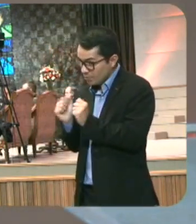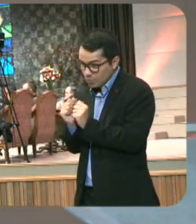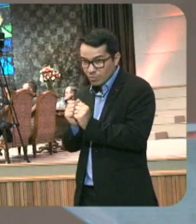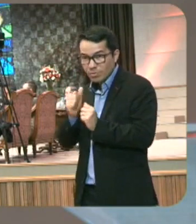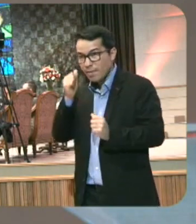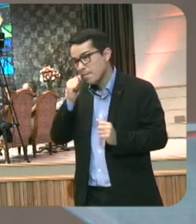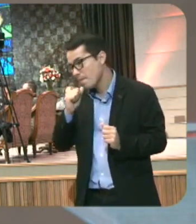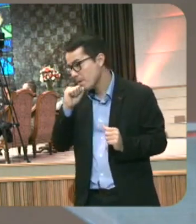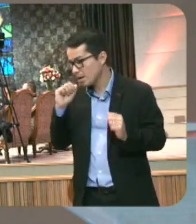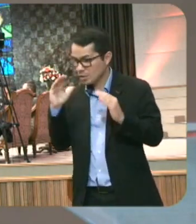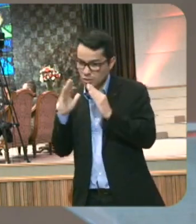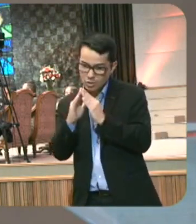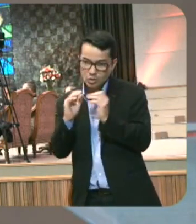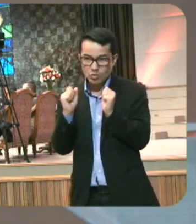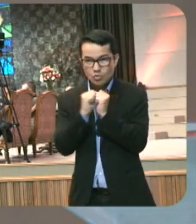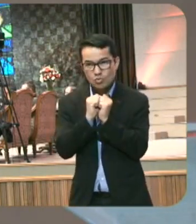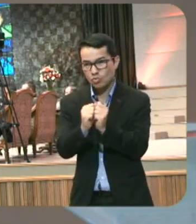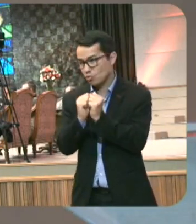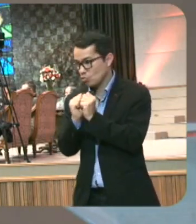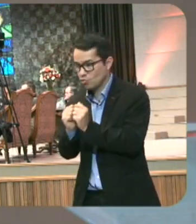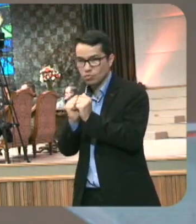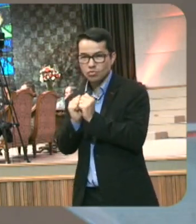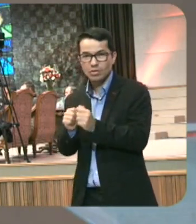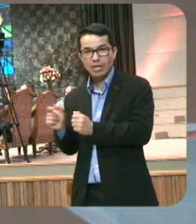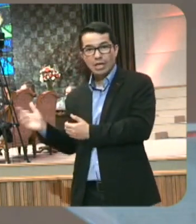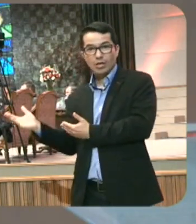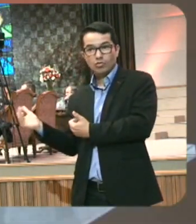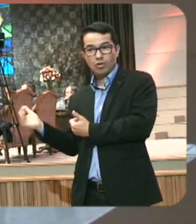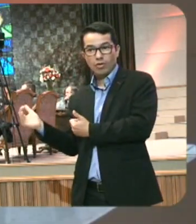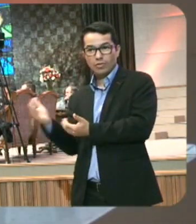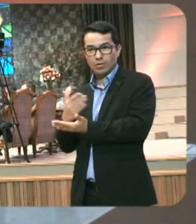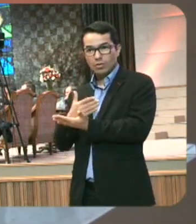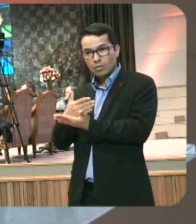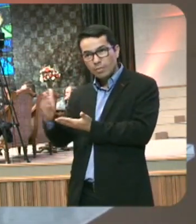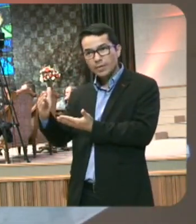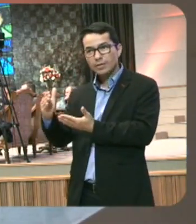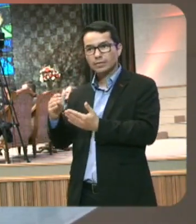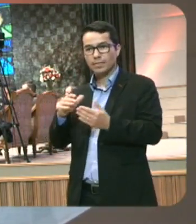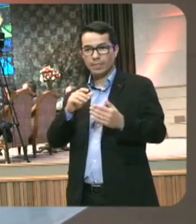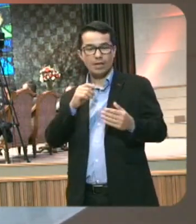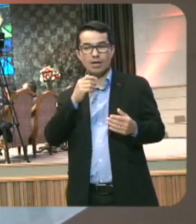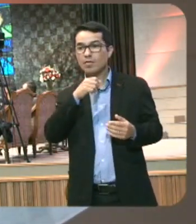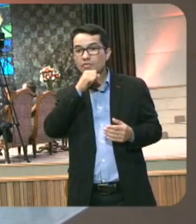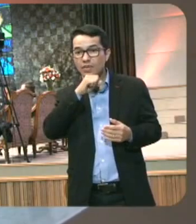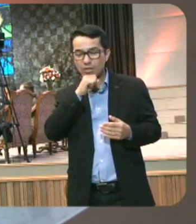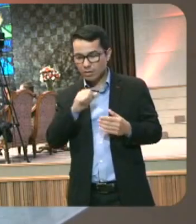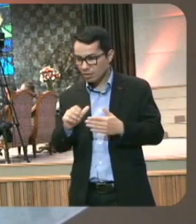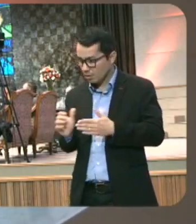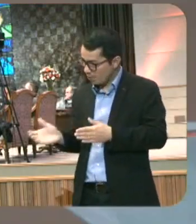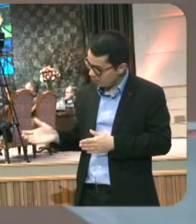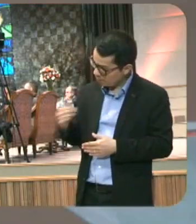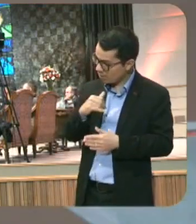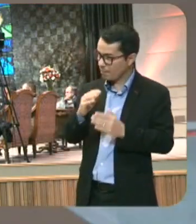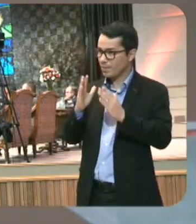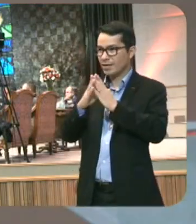as coisas foram acontecendo. Essa jovem começou a ser levada à igreja por essa senhora,